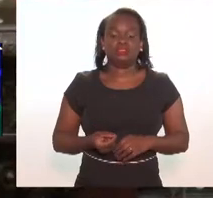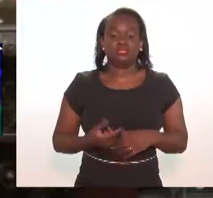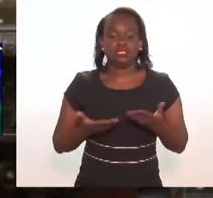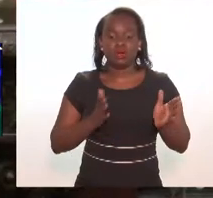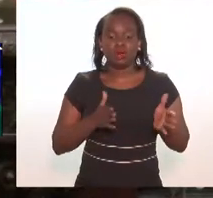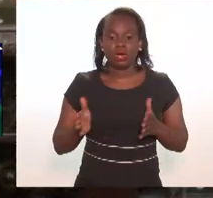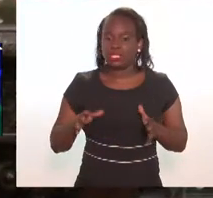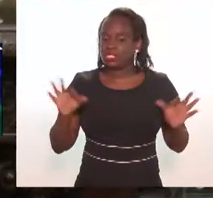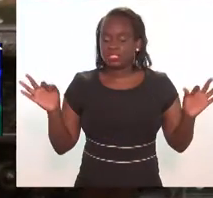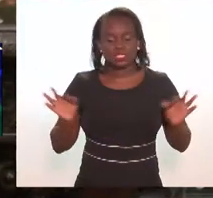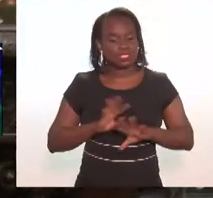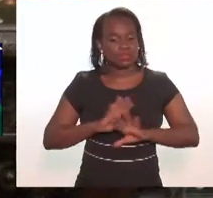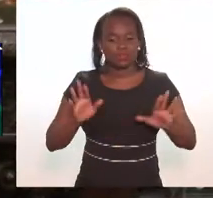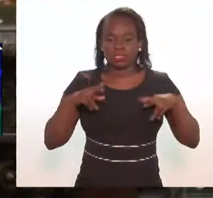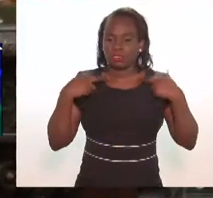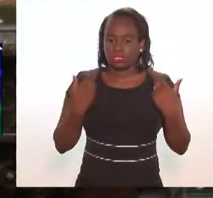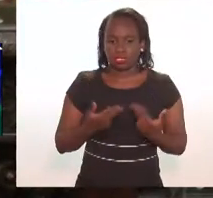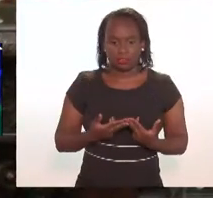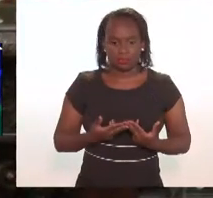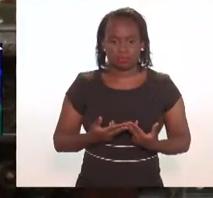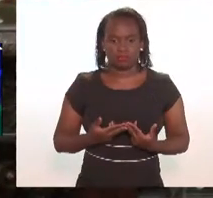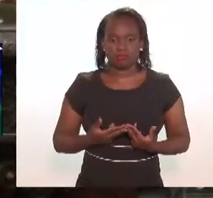presidente. Está encerrada a sessão.